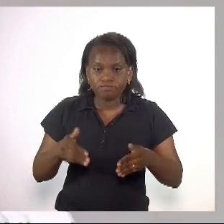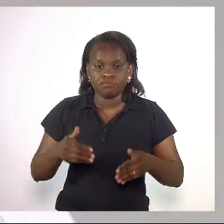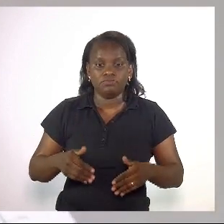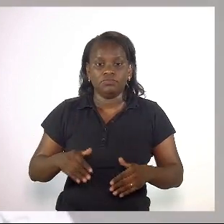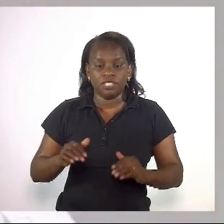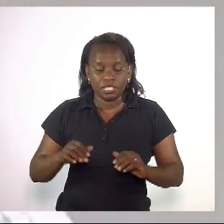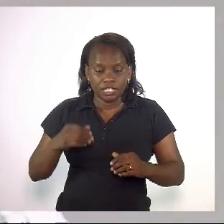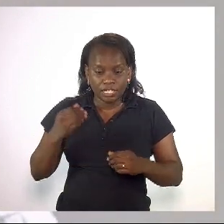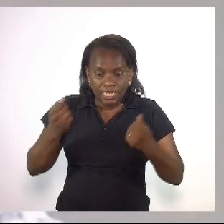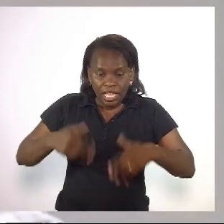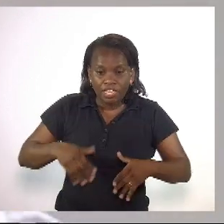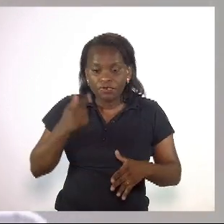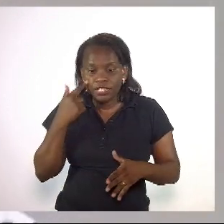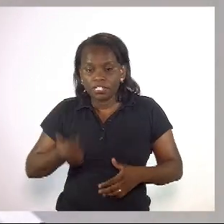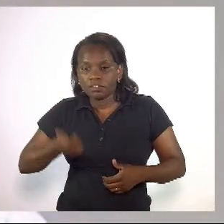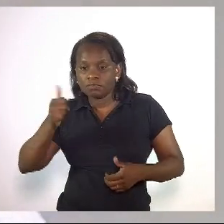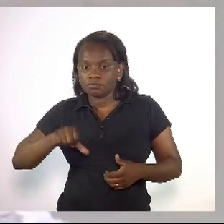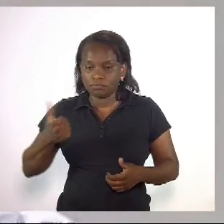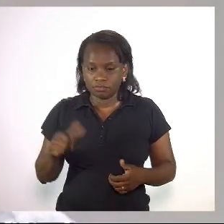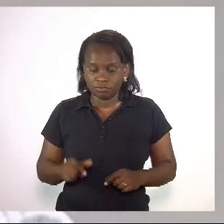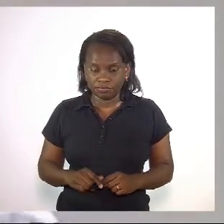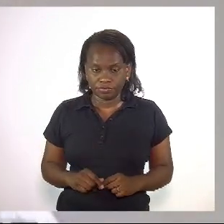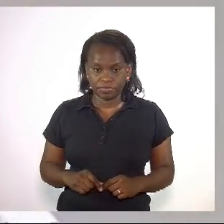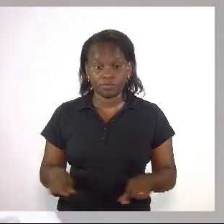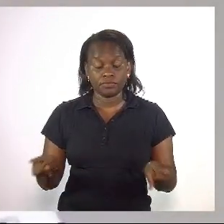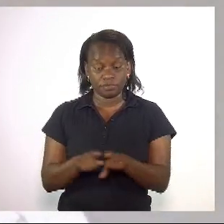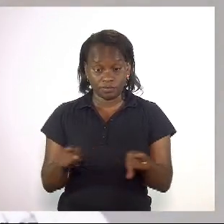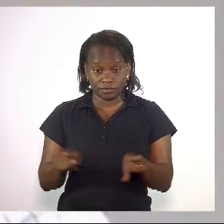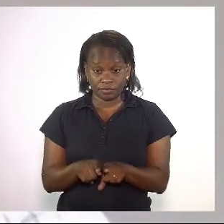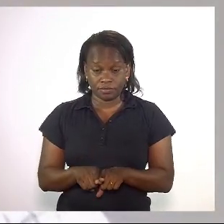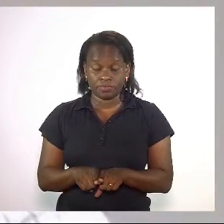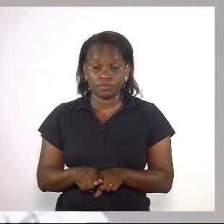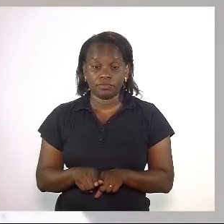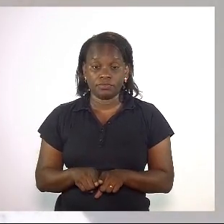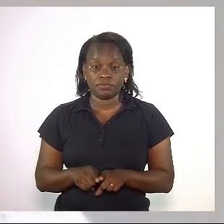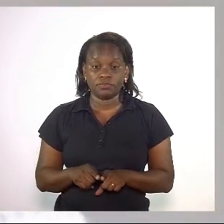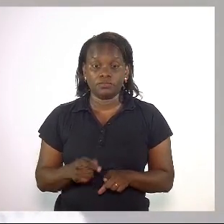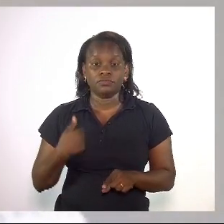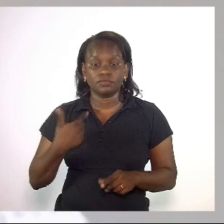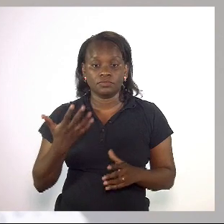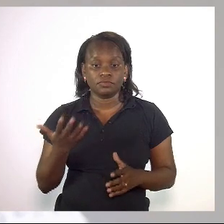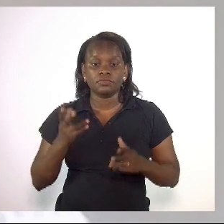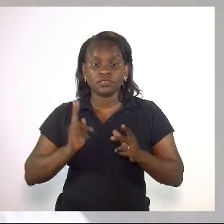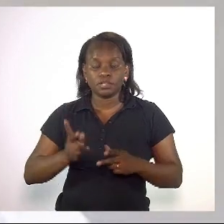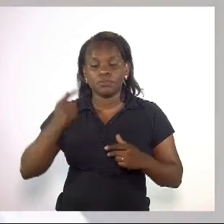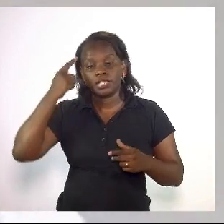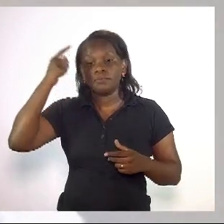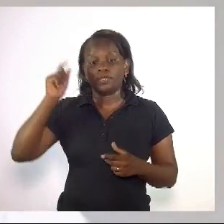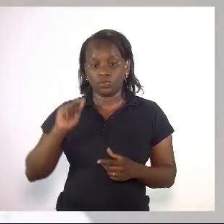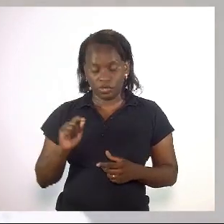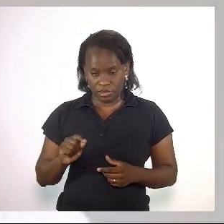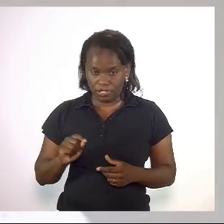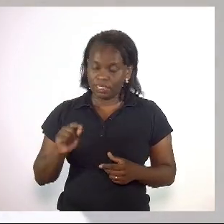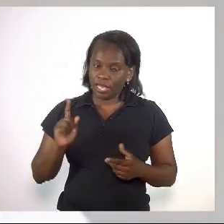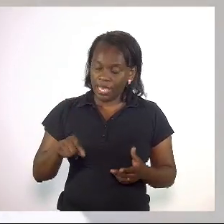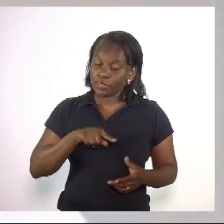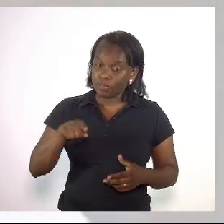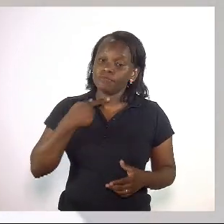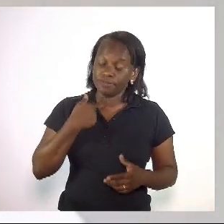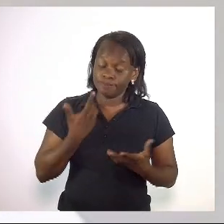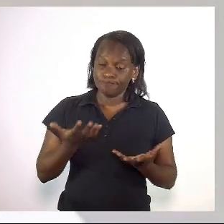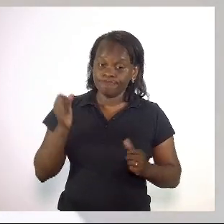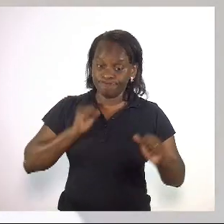do gasto, que é uma questão mais moderna. Além disso, eu gostaria sempre de lembrar, e é essa a nossa expectativa